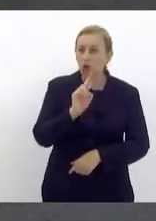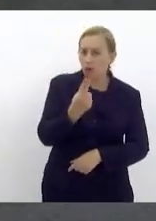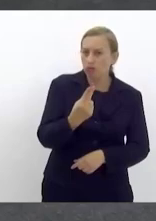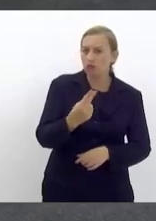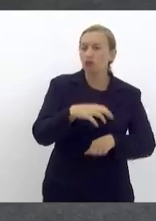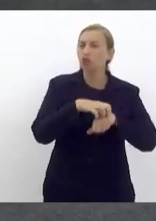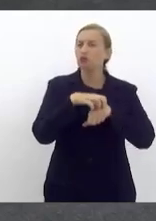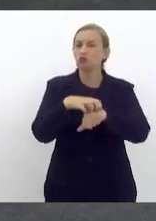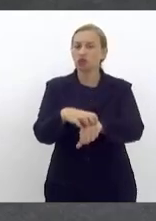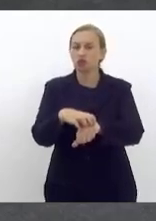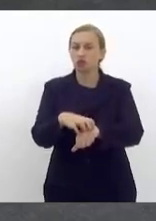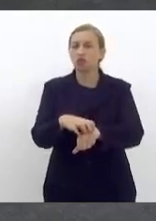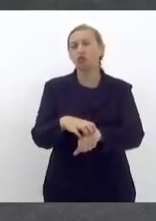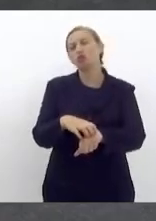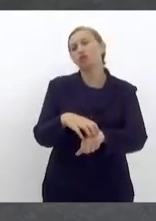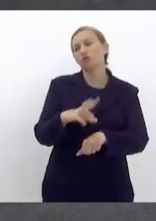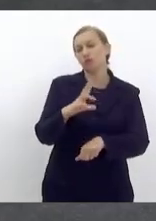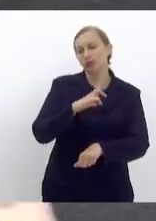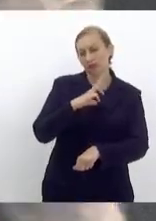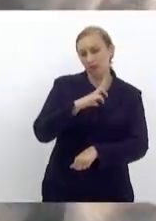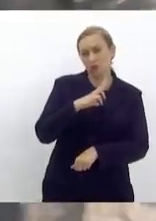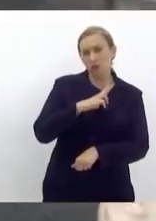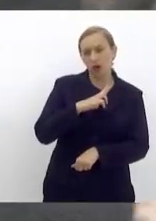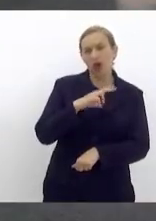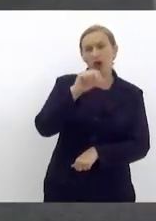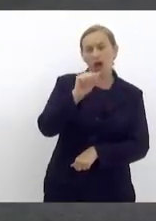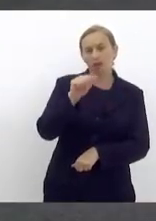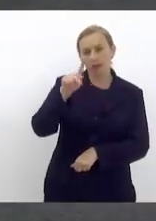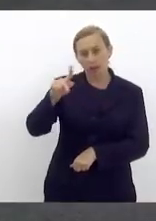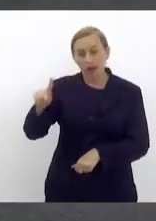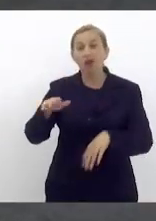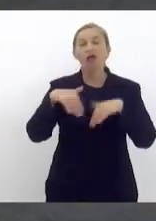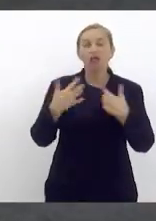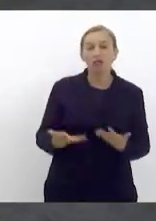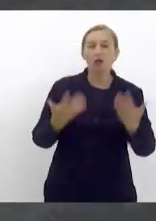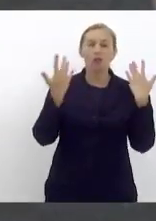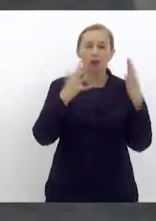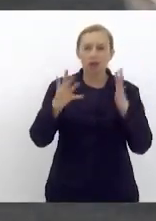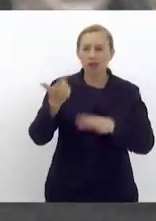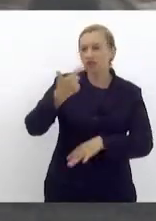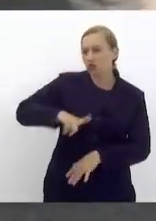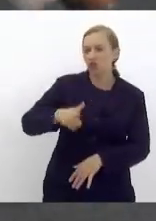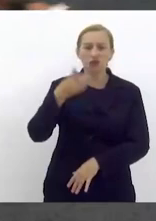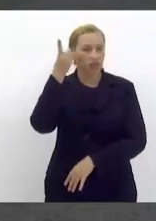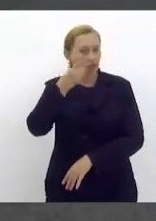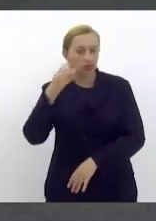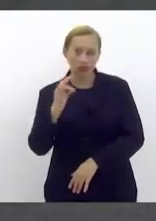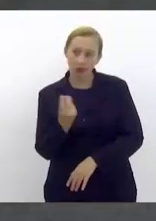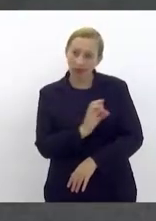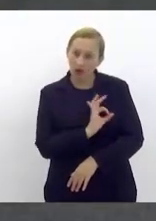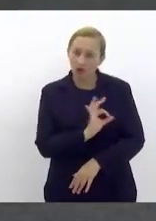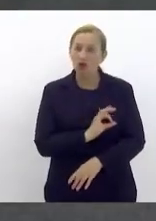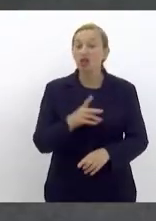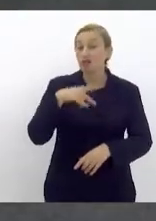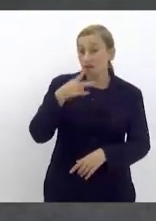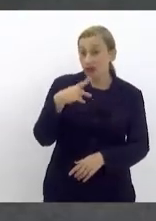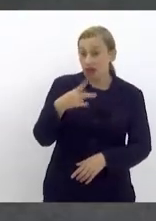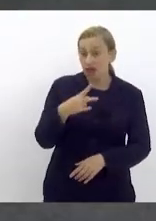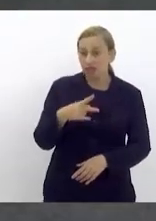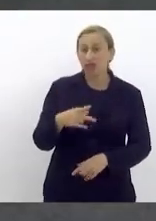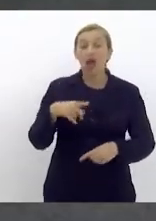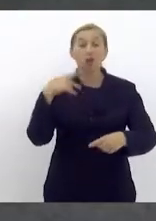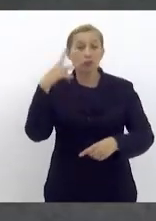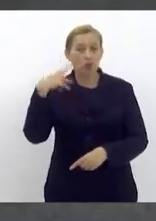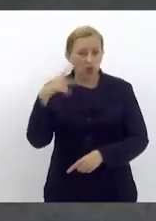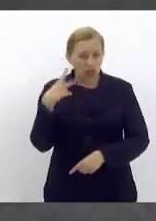transportes alternativos e de aplicativos. Então, parabenizar mais uma vez a deputada Marta Rocha e dizer que